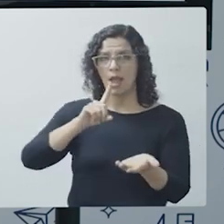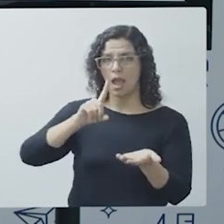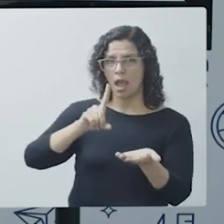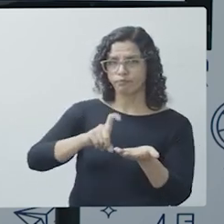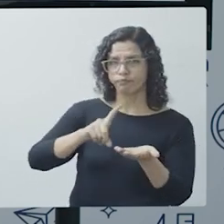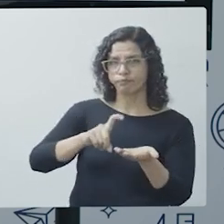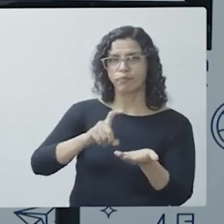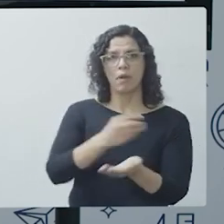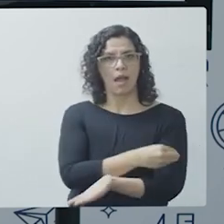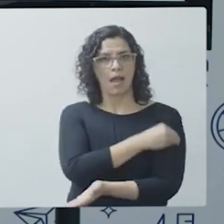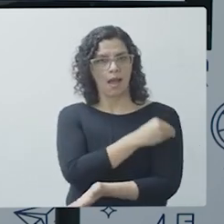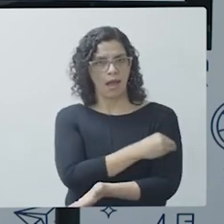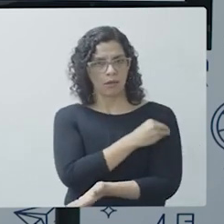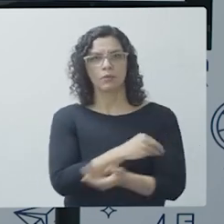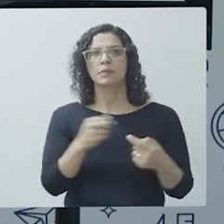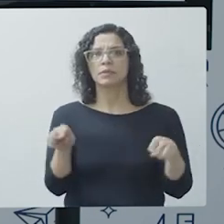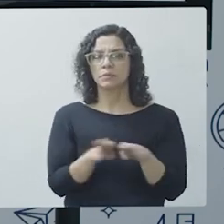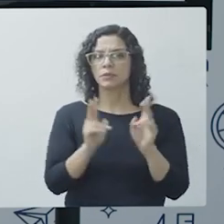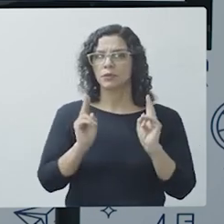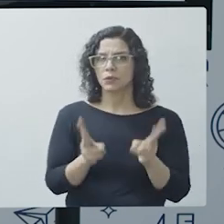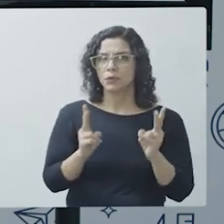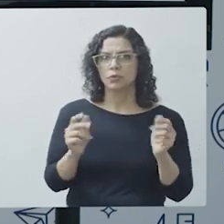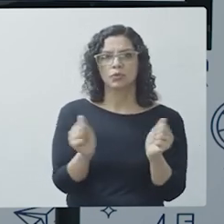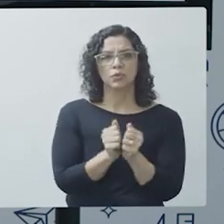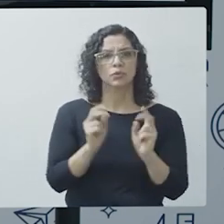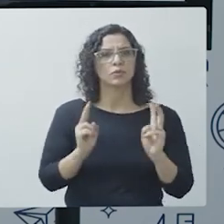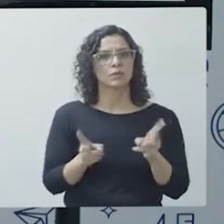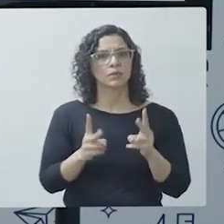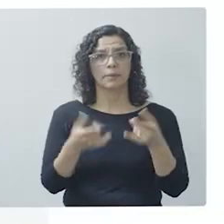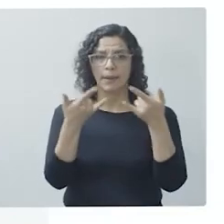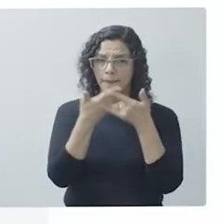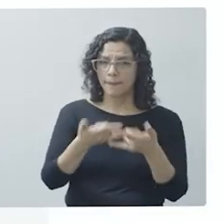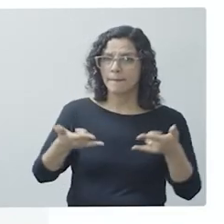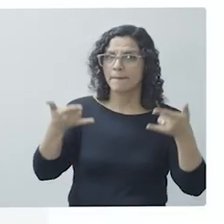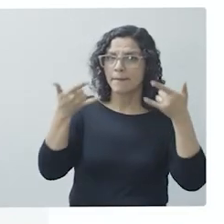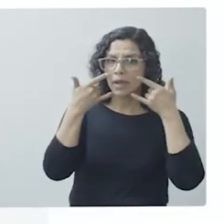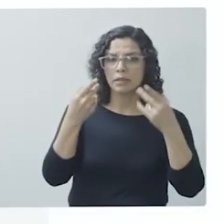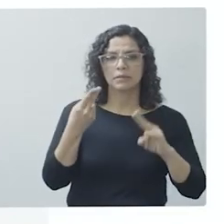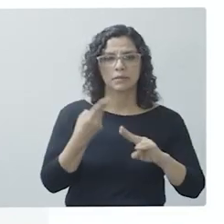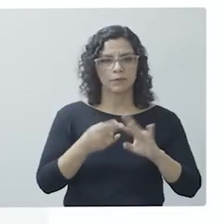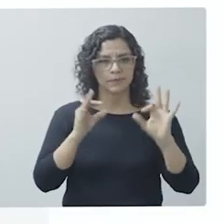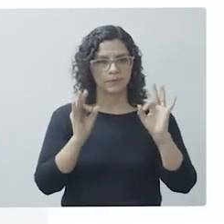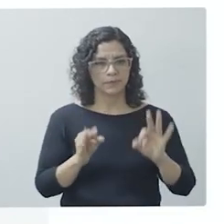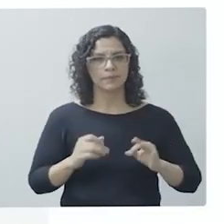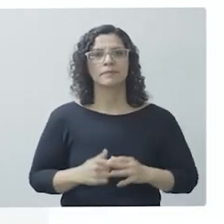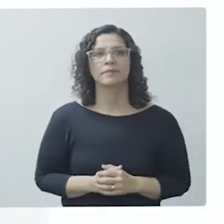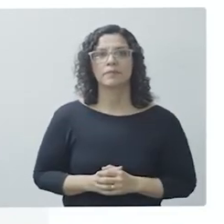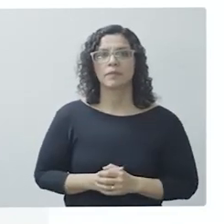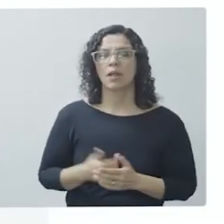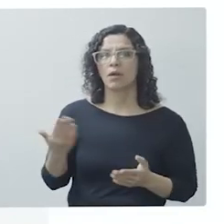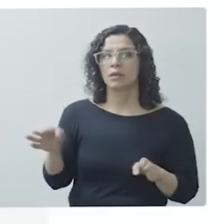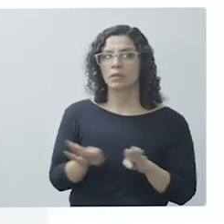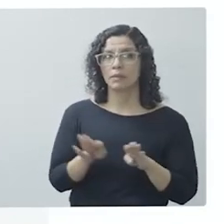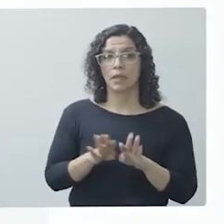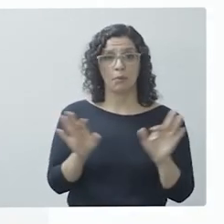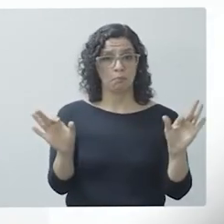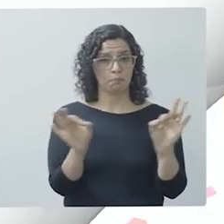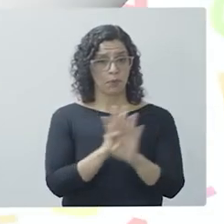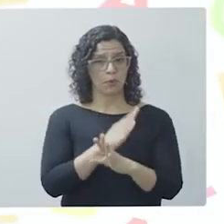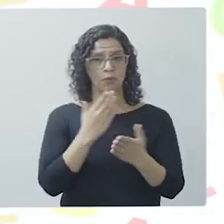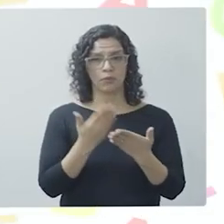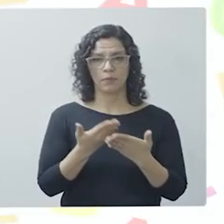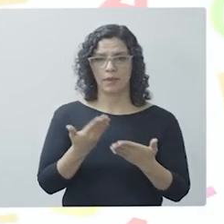usar o álcool. E continuar usando a máscara, certo? Eu vou ficando por